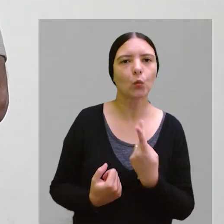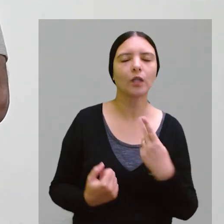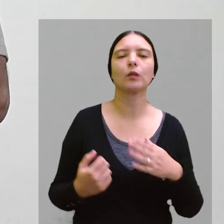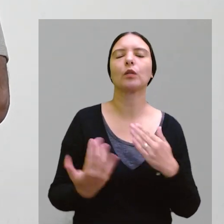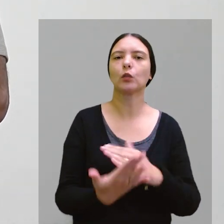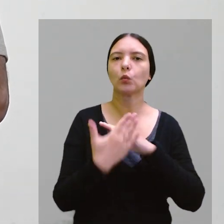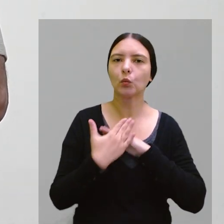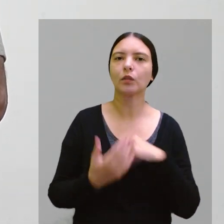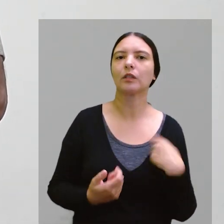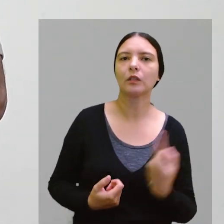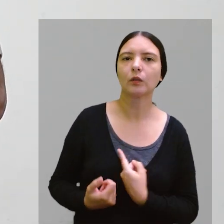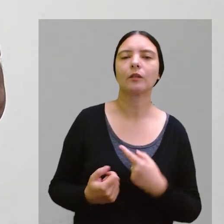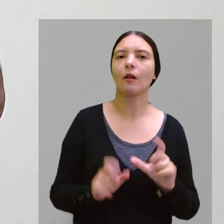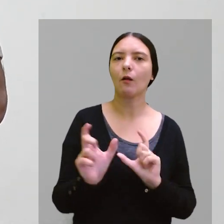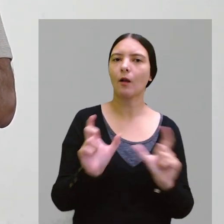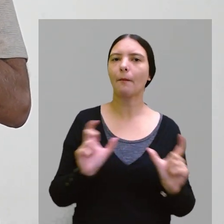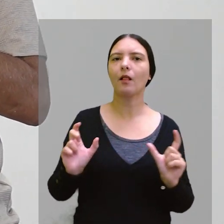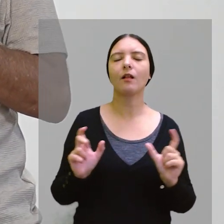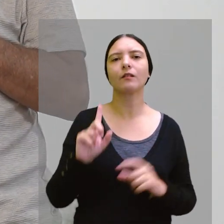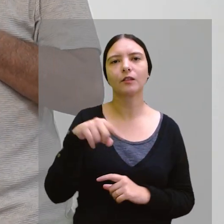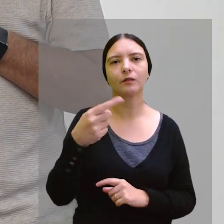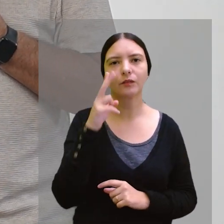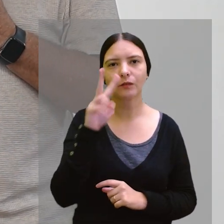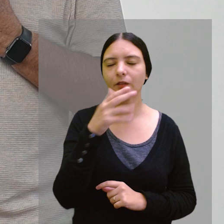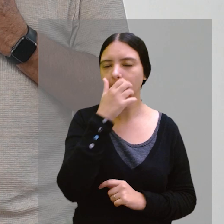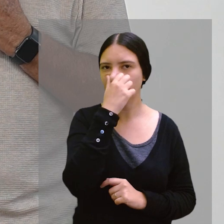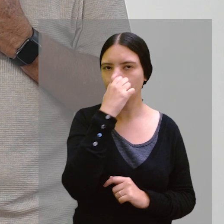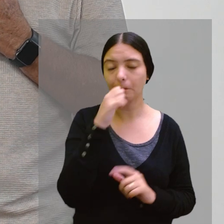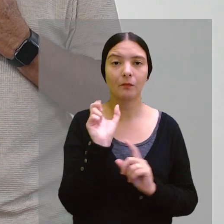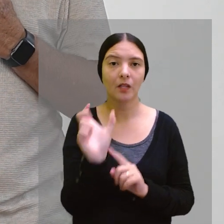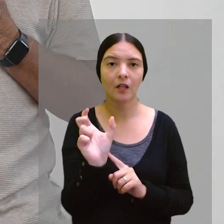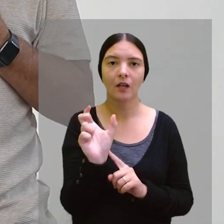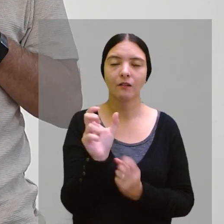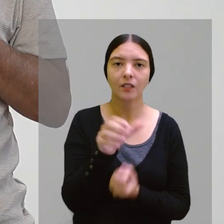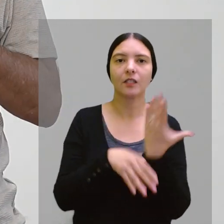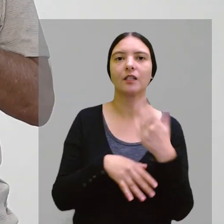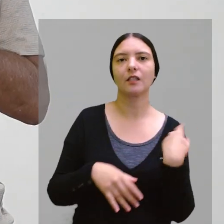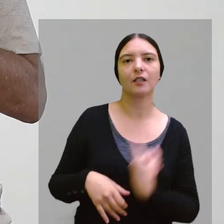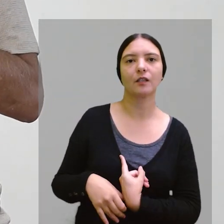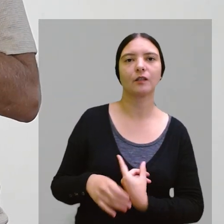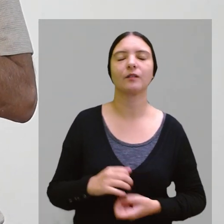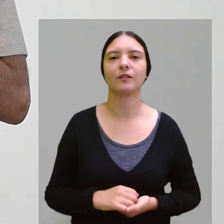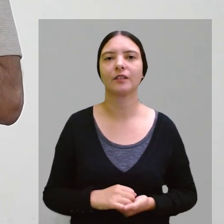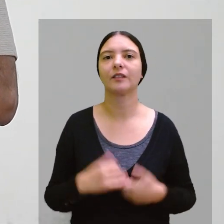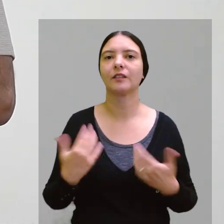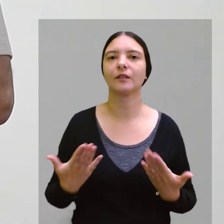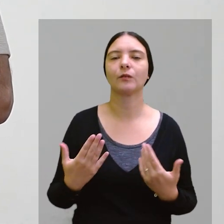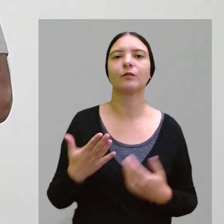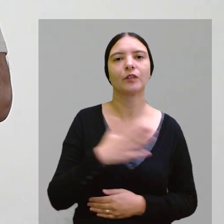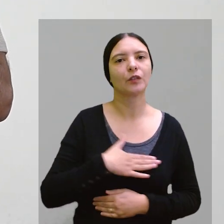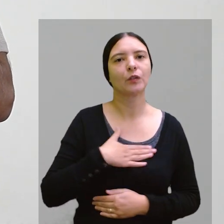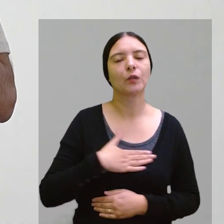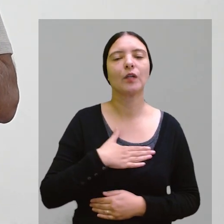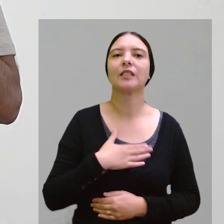a gente é criado com a palavra, vocês vão ver daqui a pouquinho. A palavra cria a gente. Então é importante que vocês